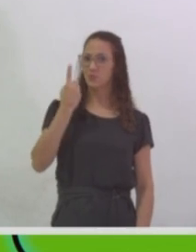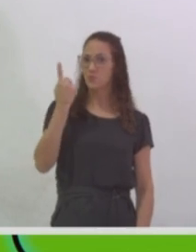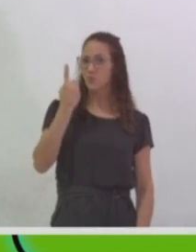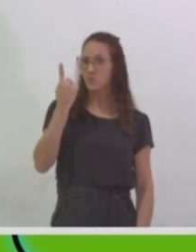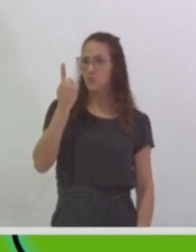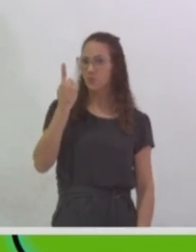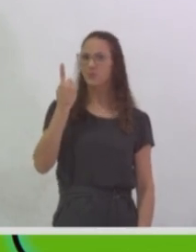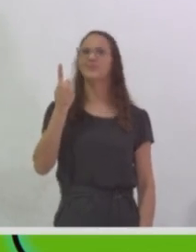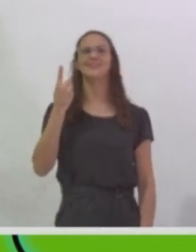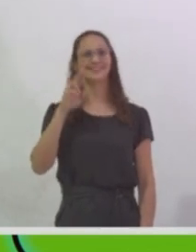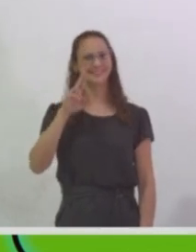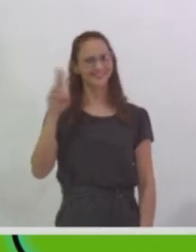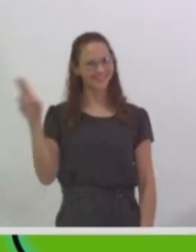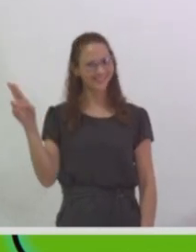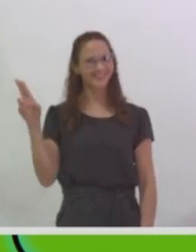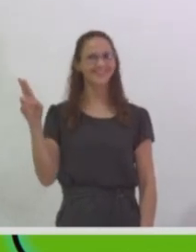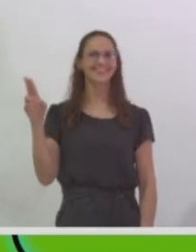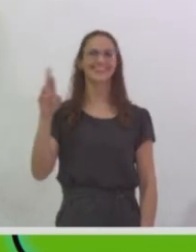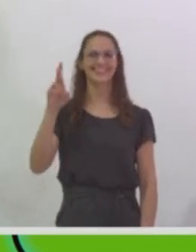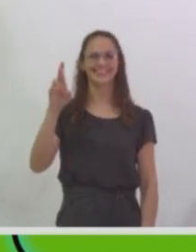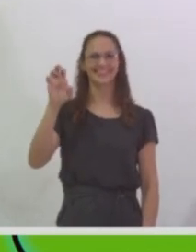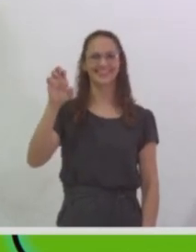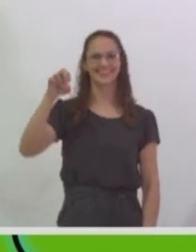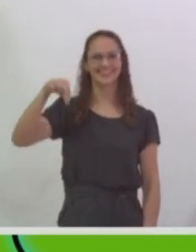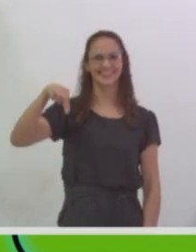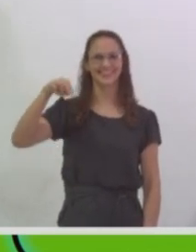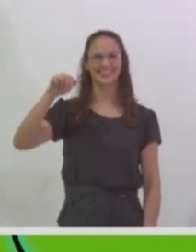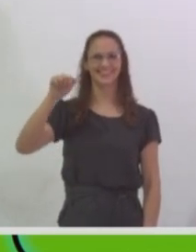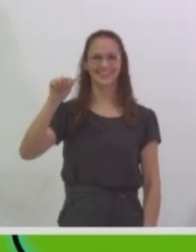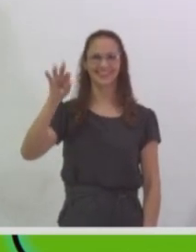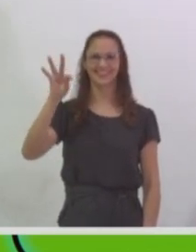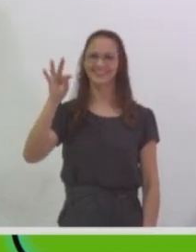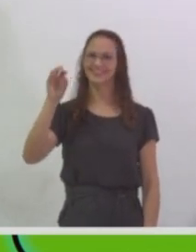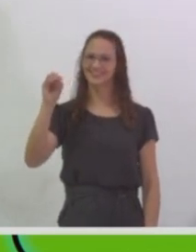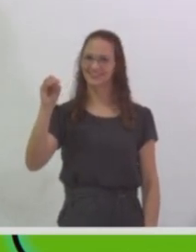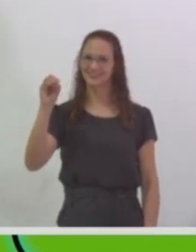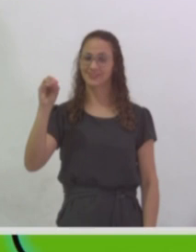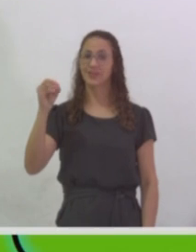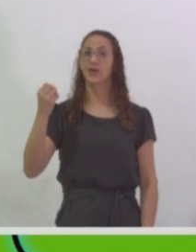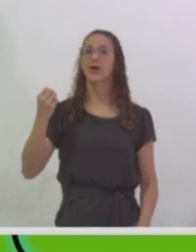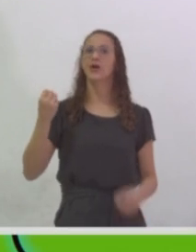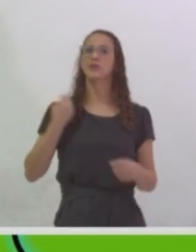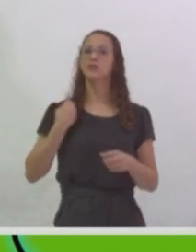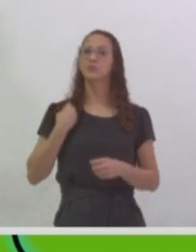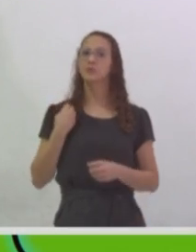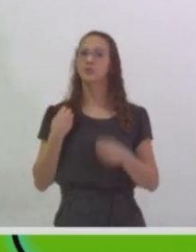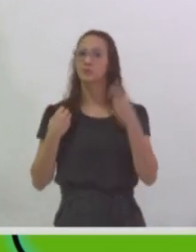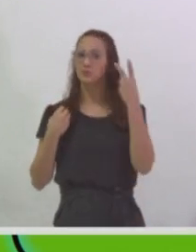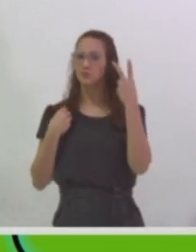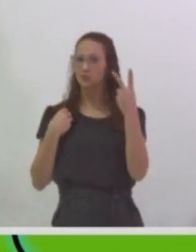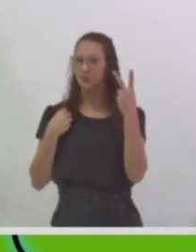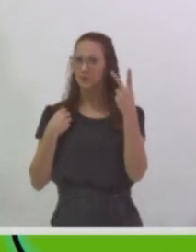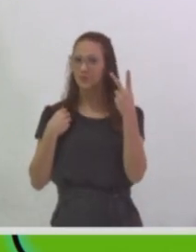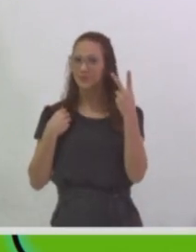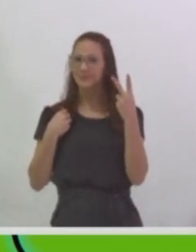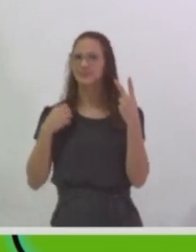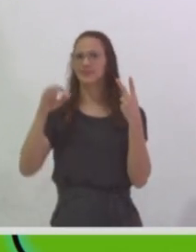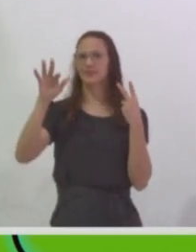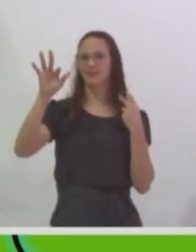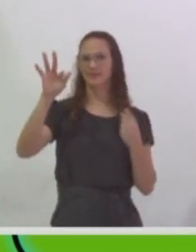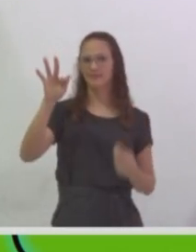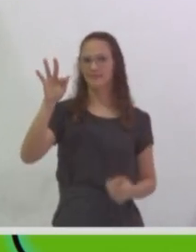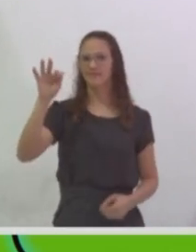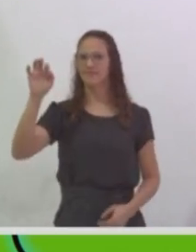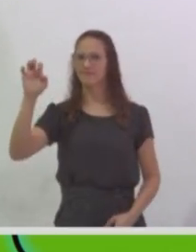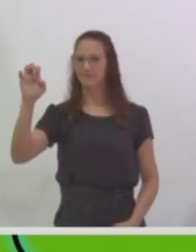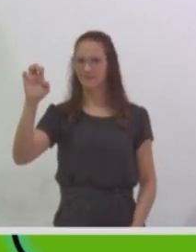chamado Renato. Personagem número 2. F com E, Fé.